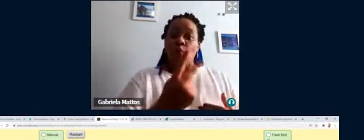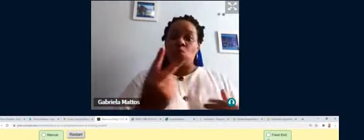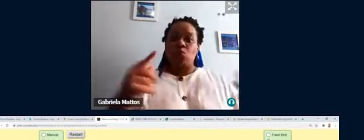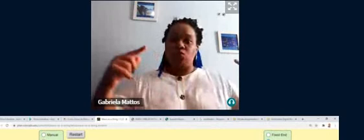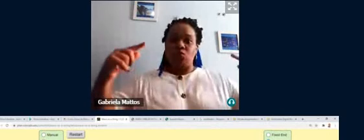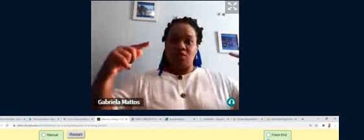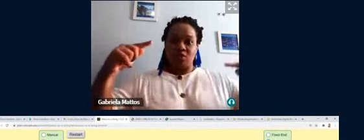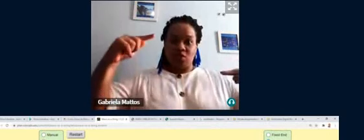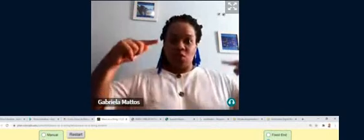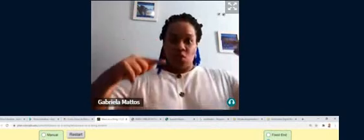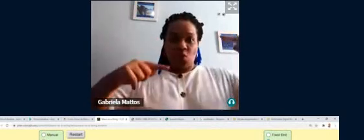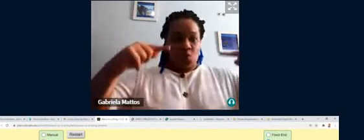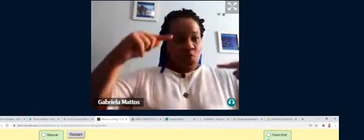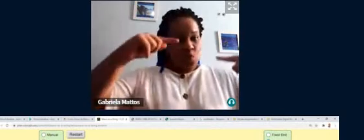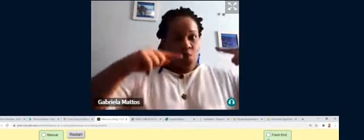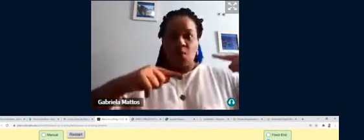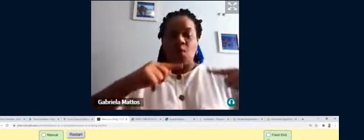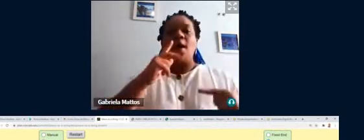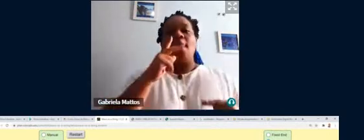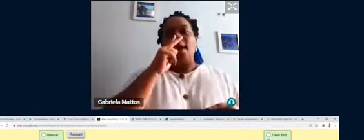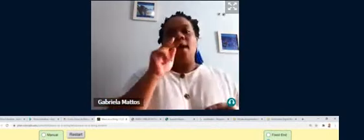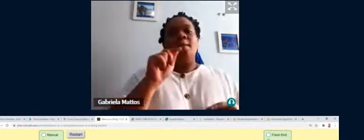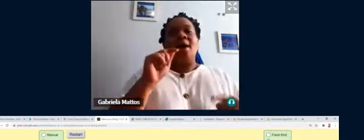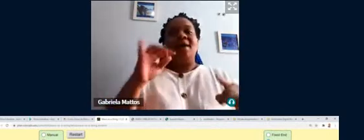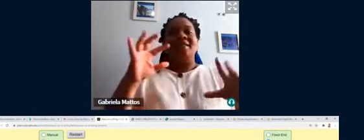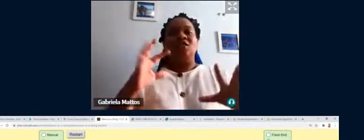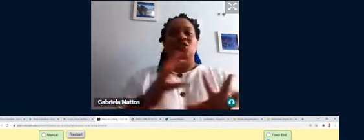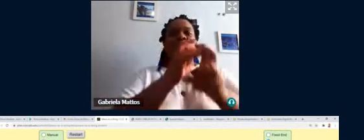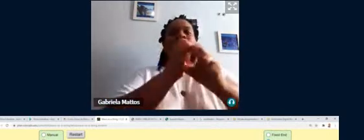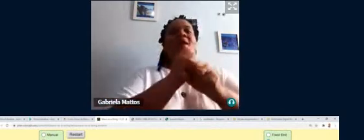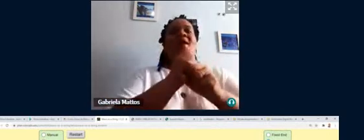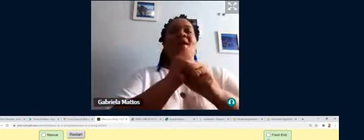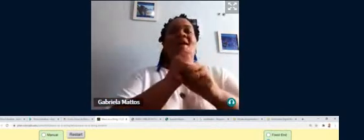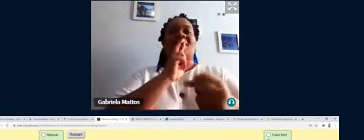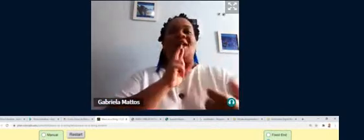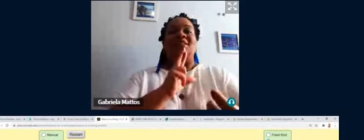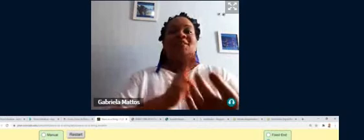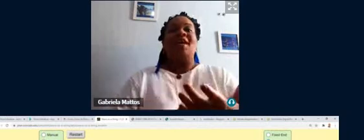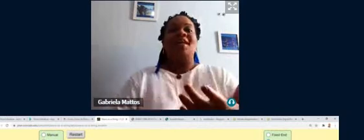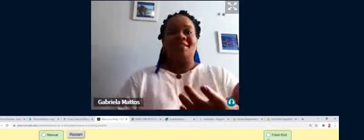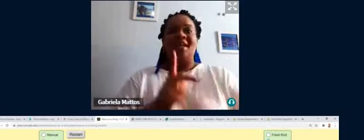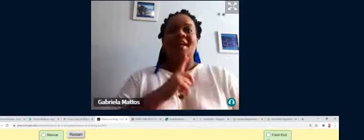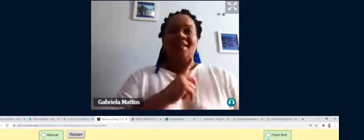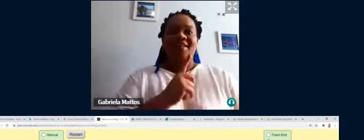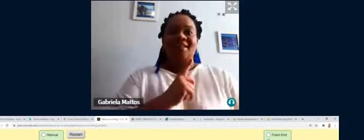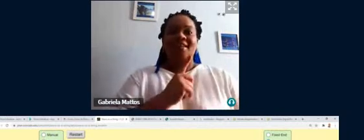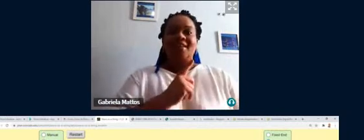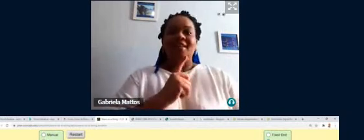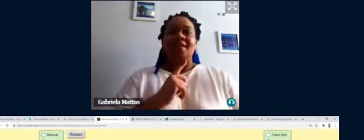cima, eles vão se somar, dando um resultado de que a amplitude desta